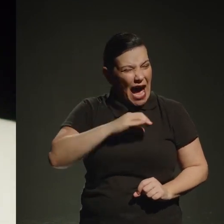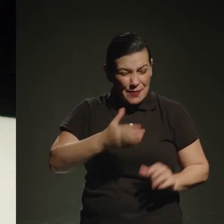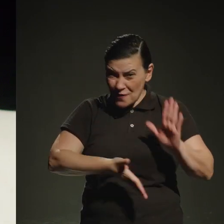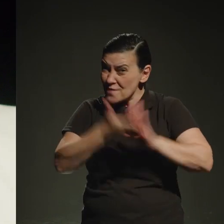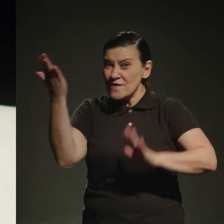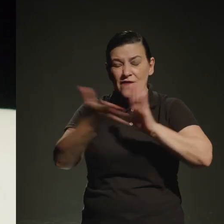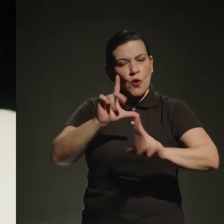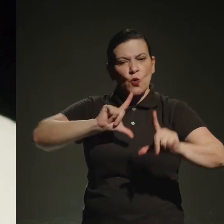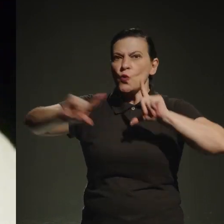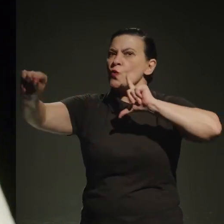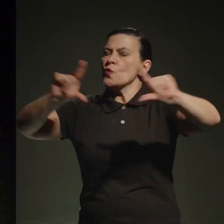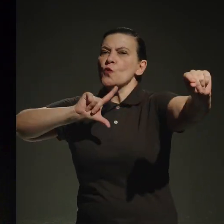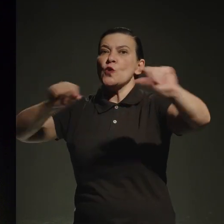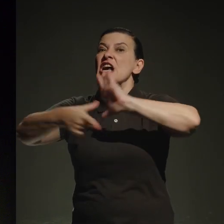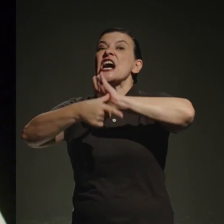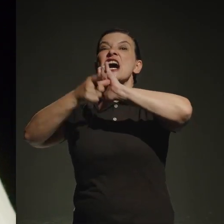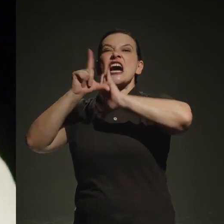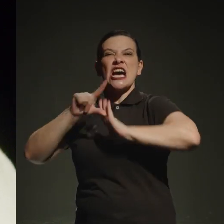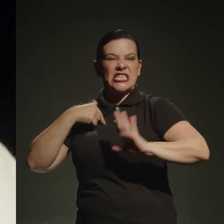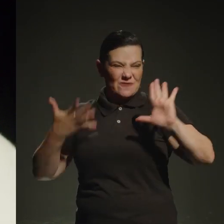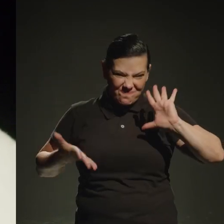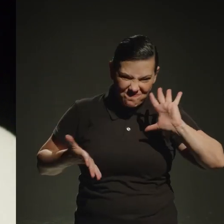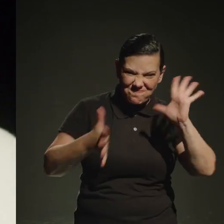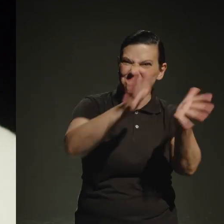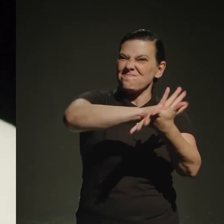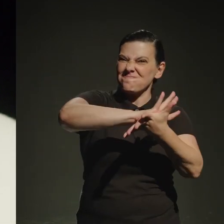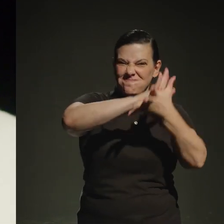faça um puteiro de vossas frouxas carnes.